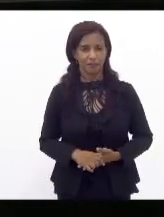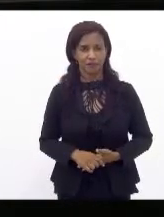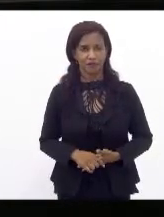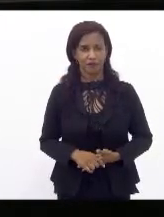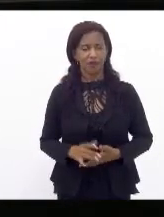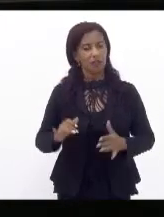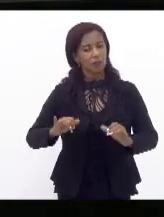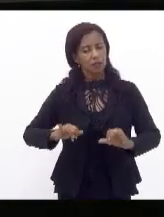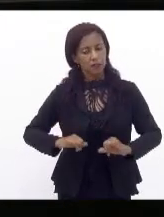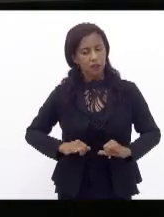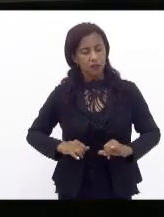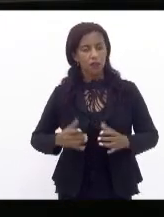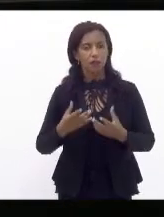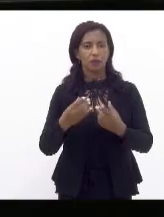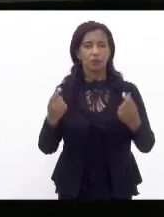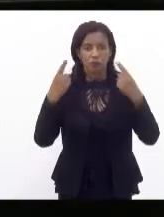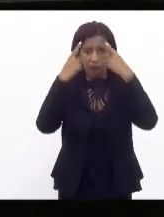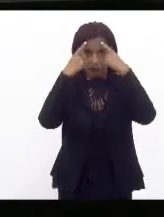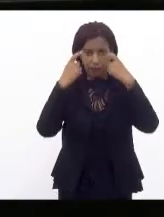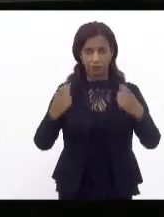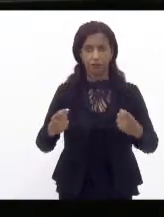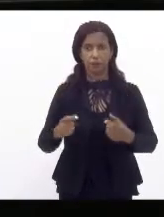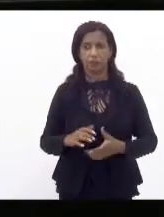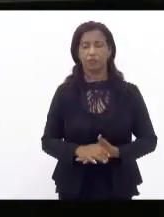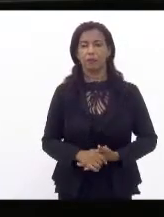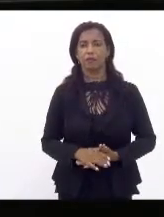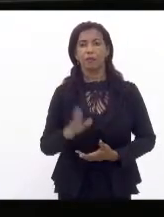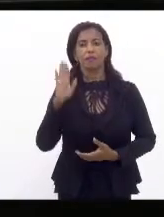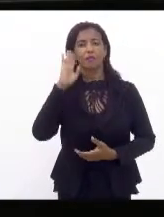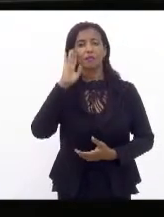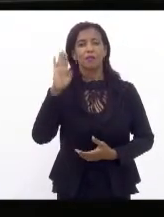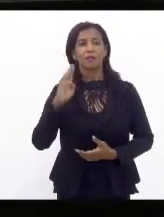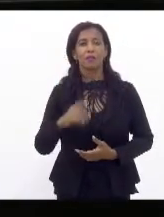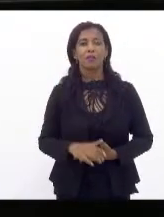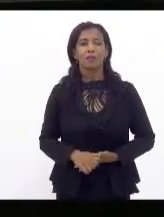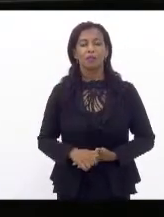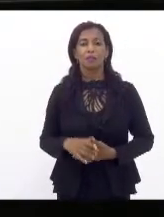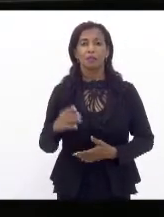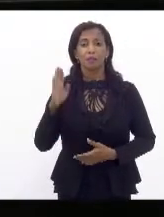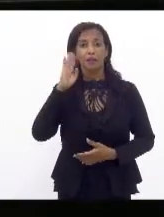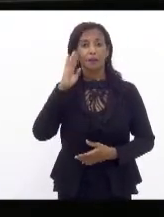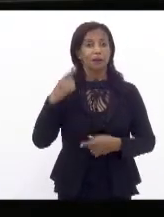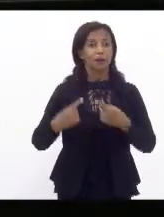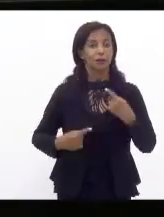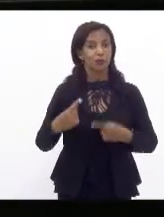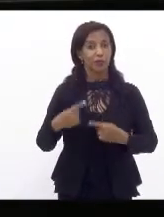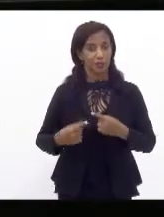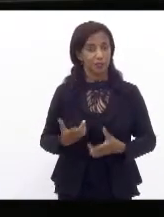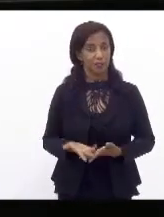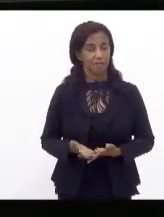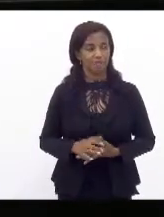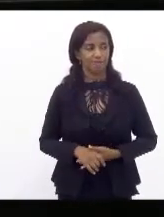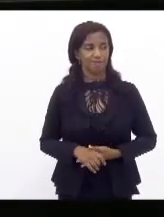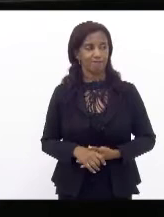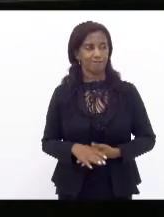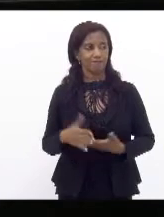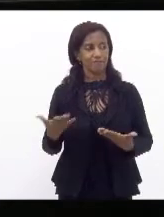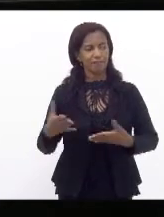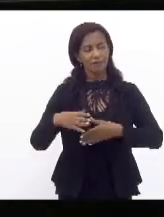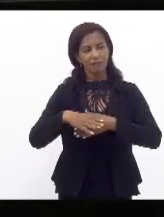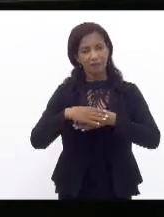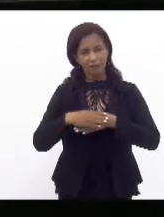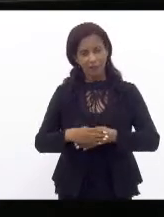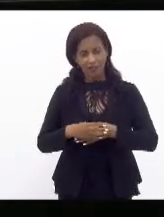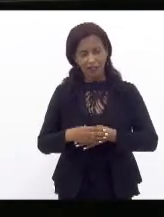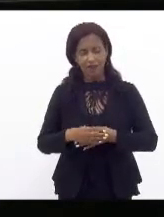que sofrem muitas agressões, né, principalmente agressões políticas. Então, queria